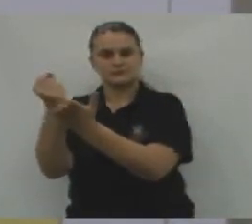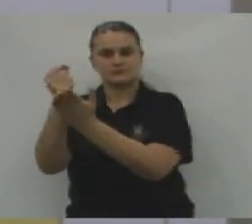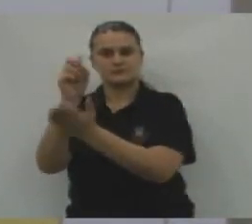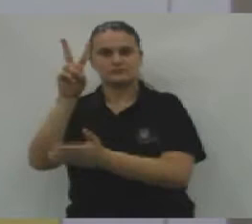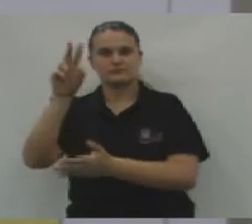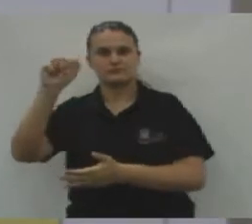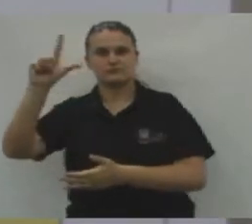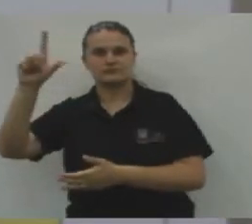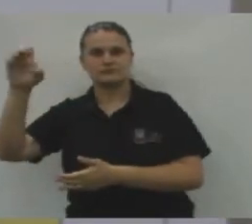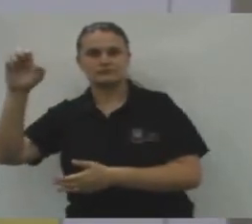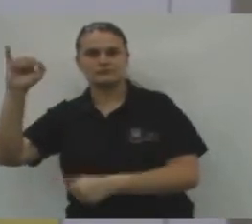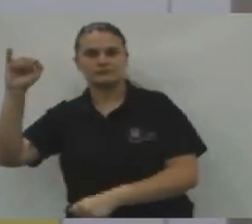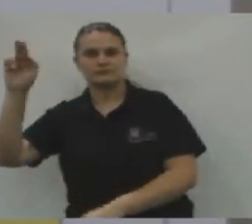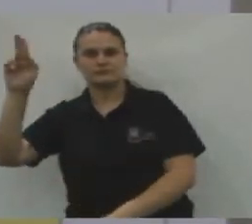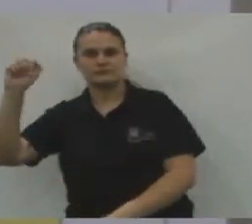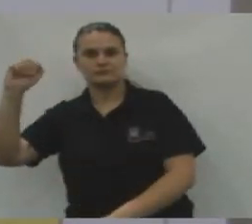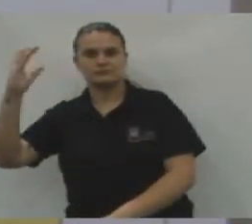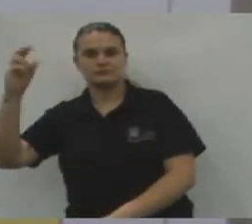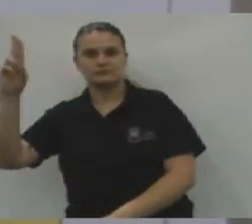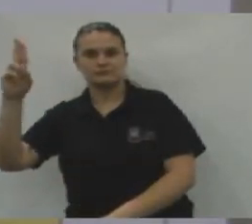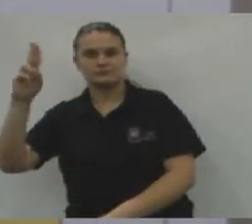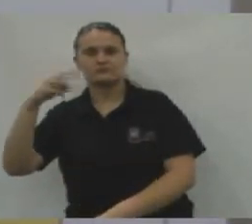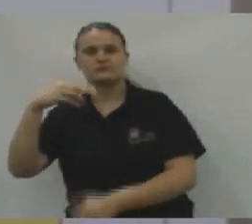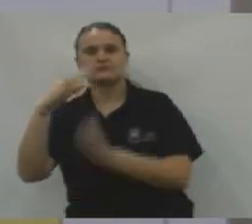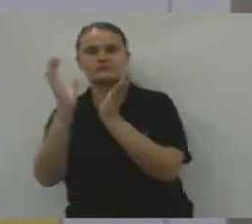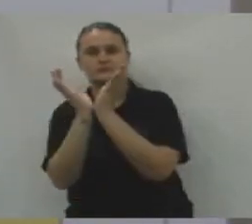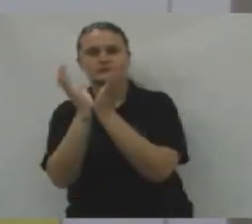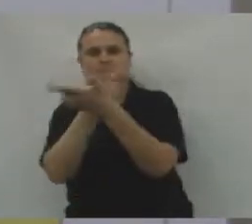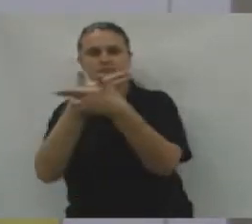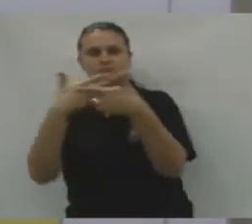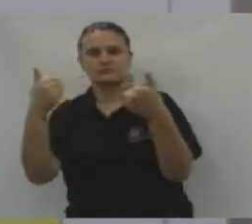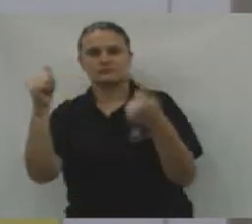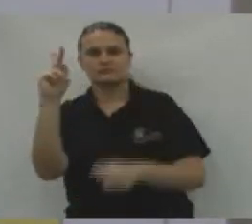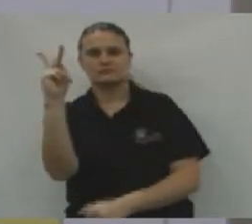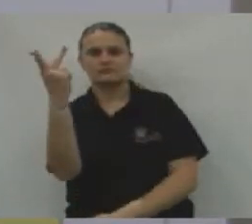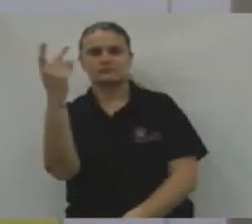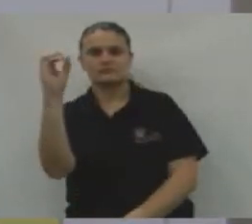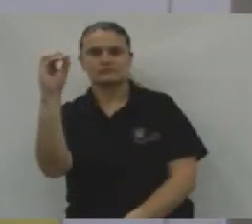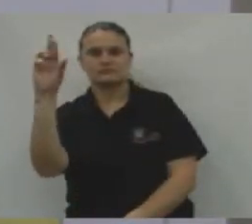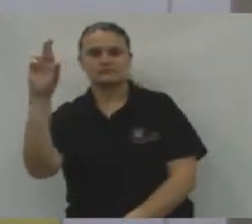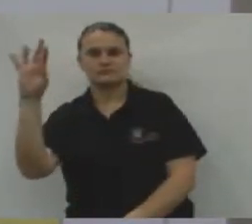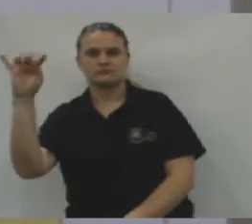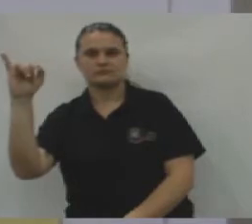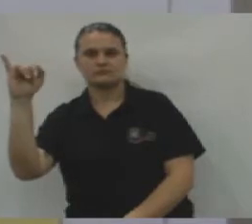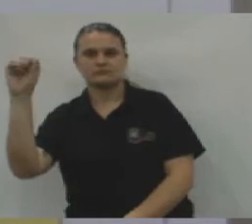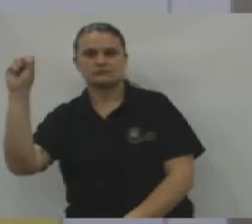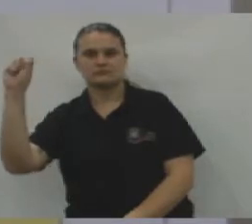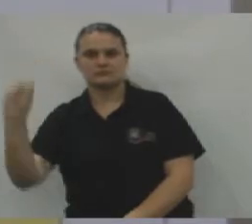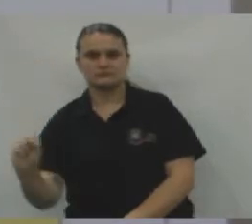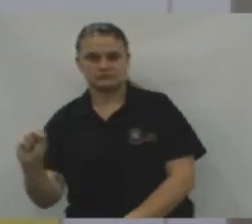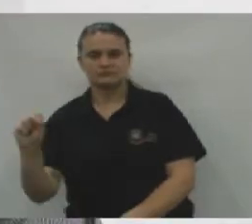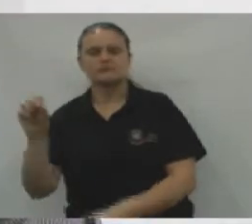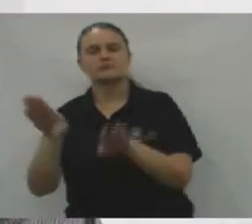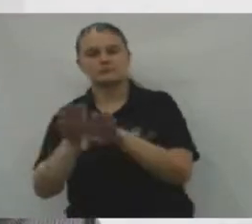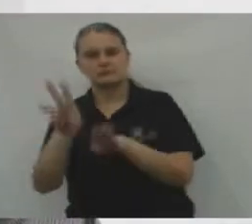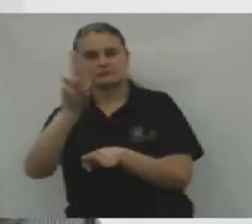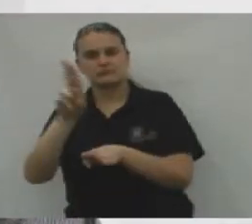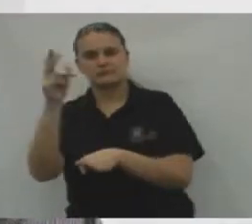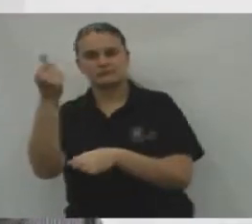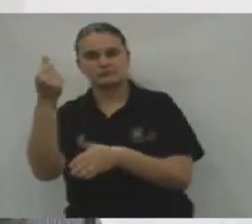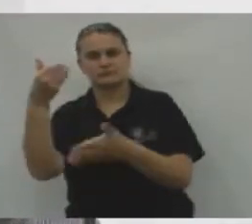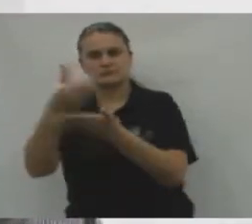Iguaçu, e HortiSul é por causa que é um projeto que também utiliza recursos do Estado, né? Principalmente na questão